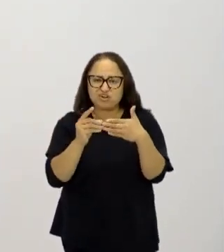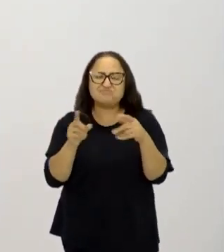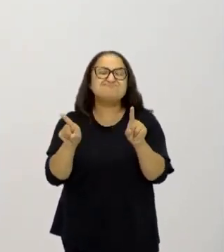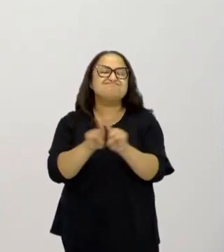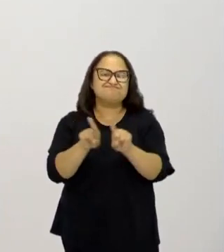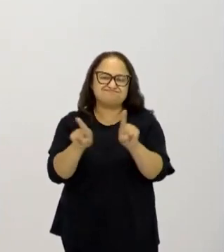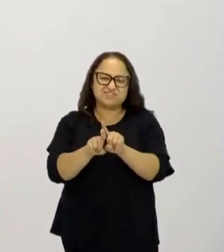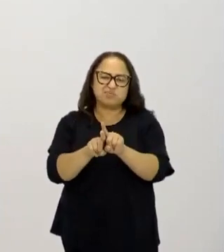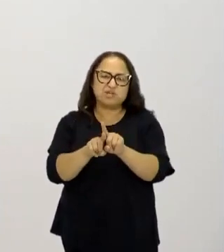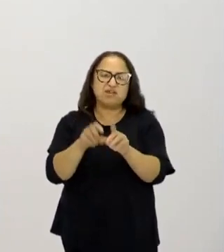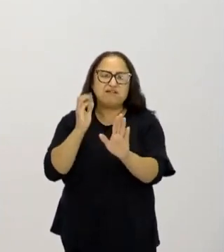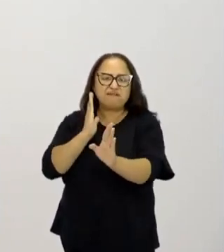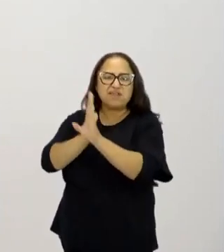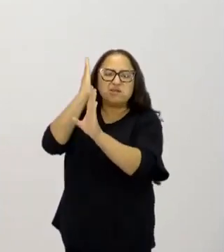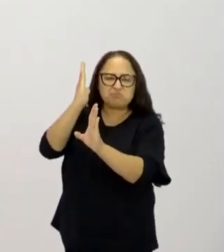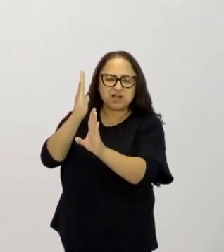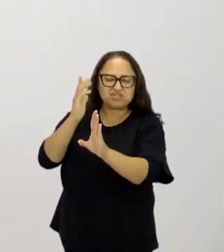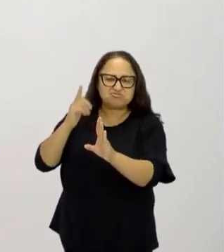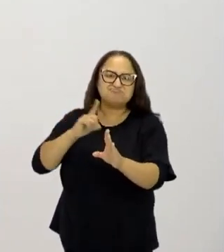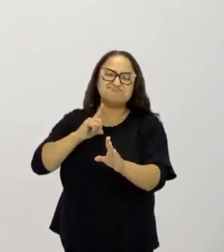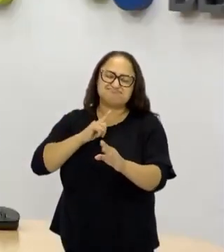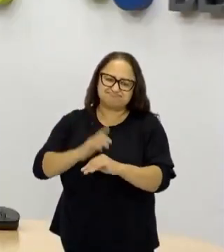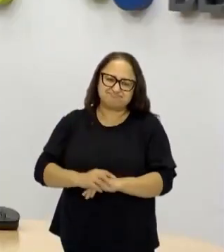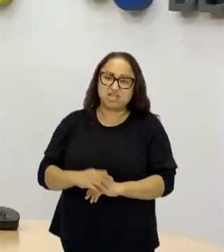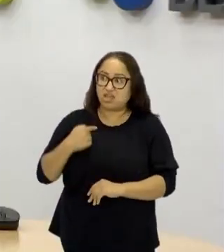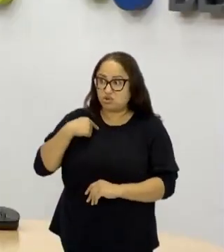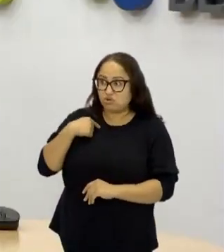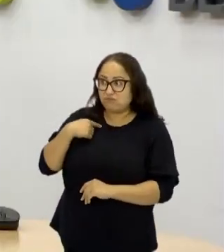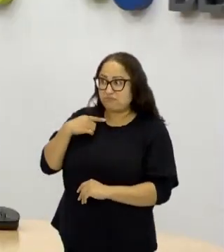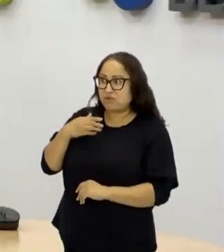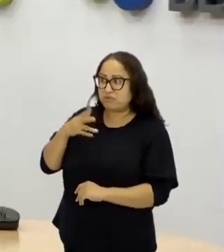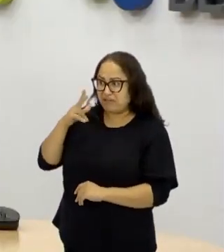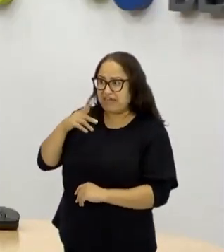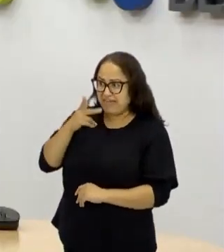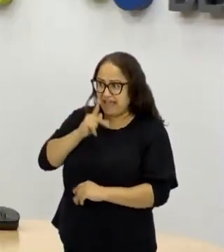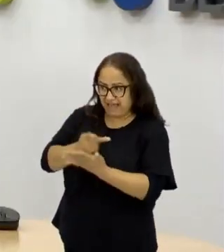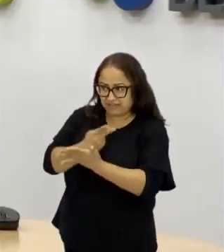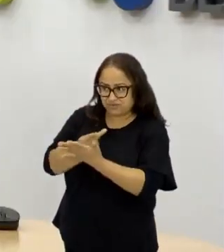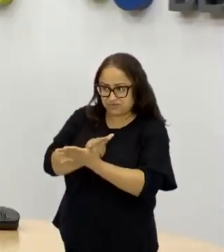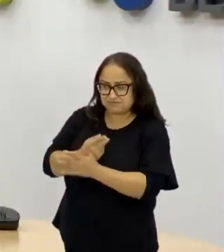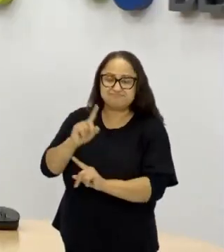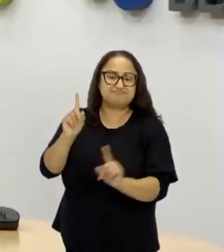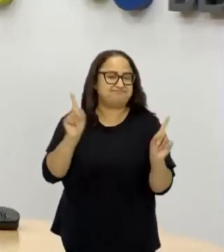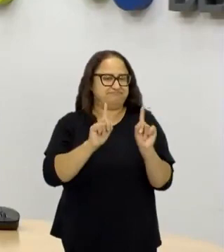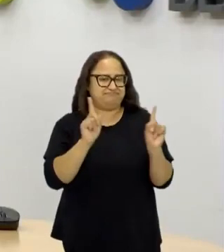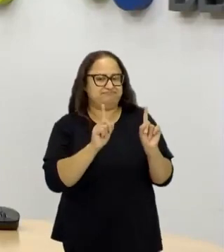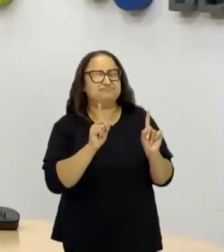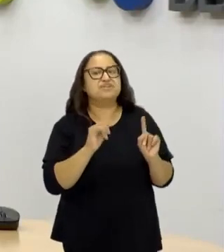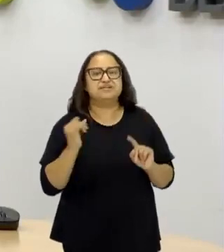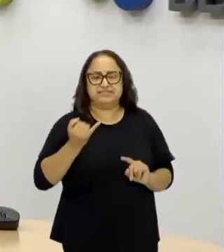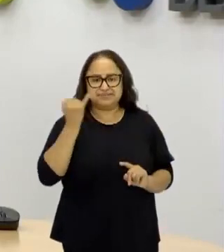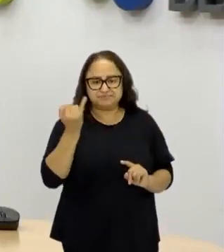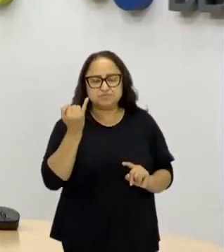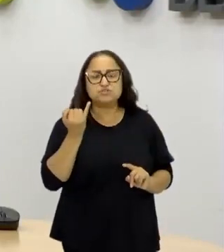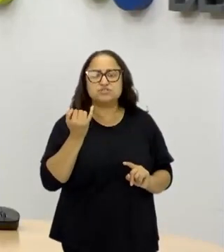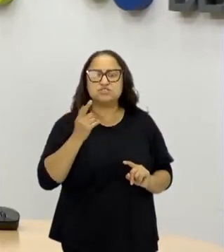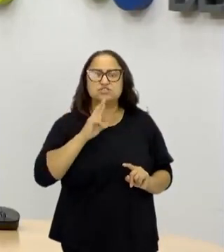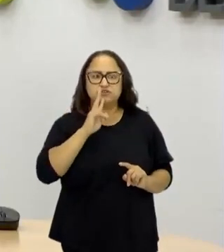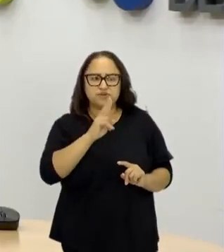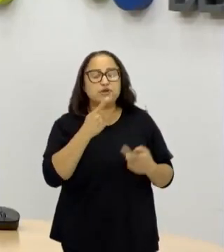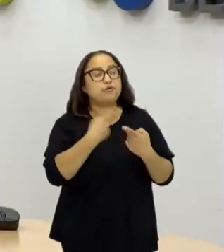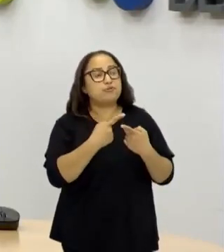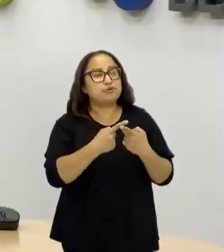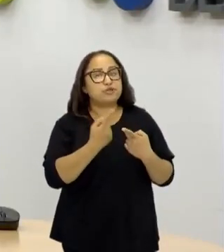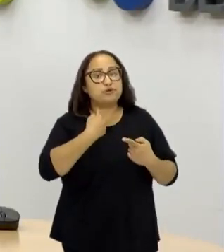o consumo interno. Estou falando besteira, professor? De forma alguma, bem lembrado, e é interessante retratar isso. Nós sentimos os nossos bolsos